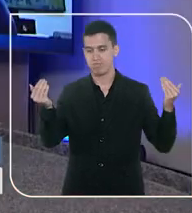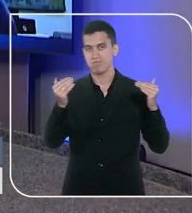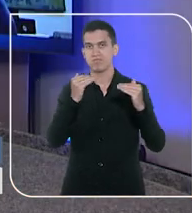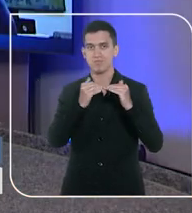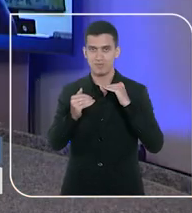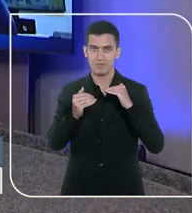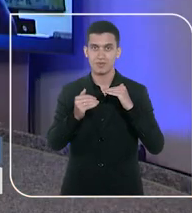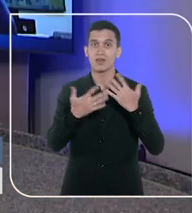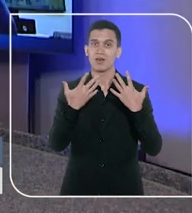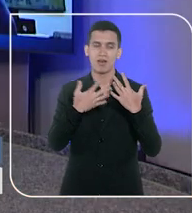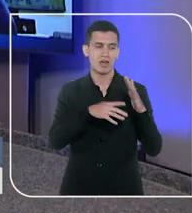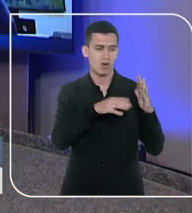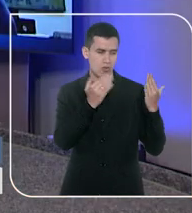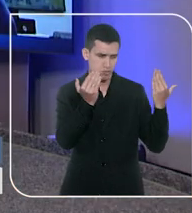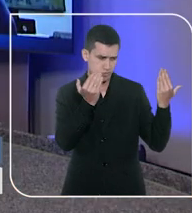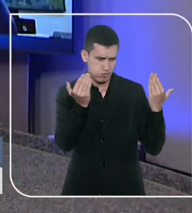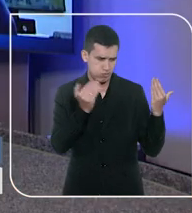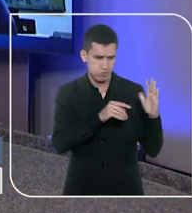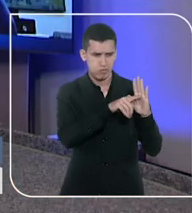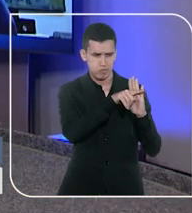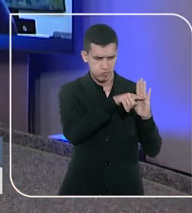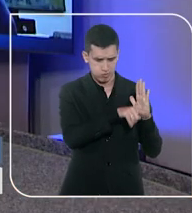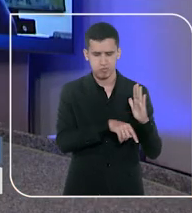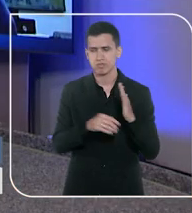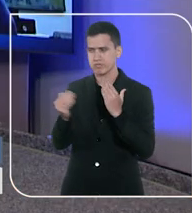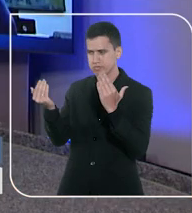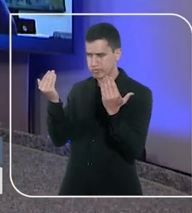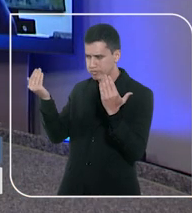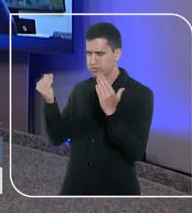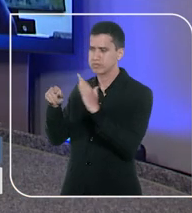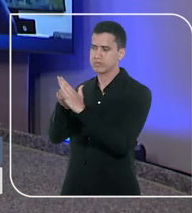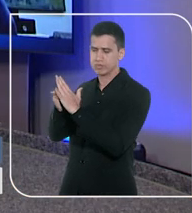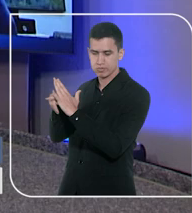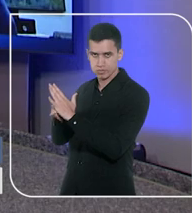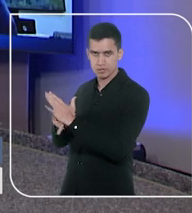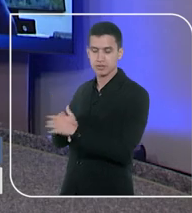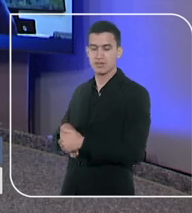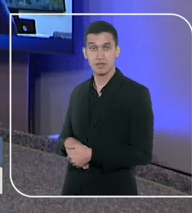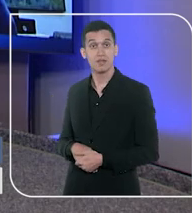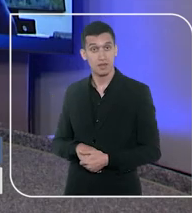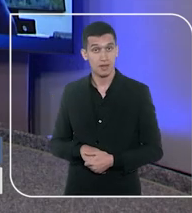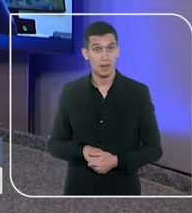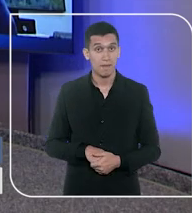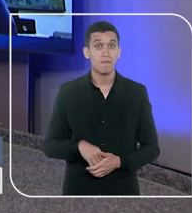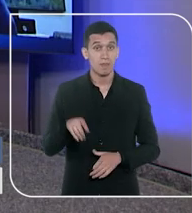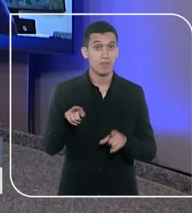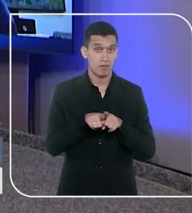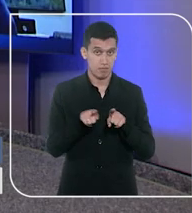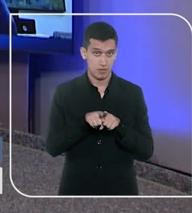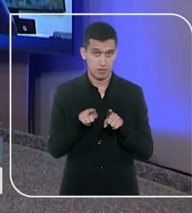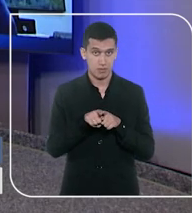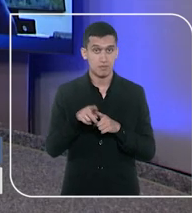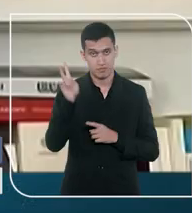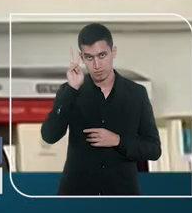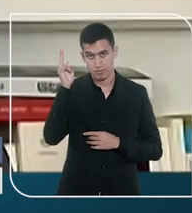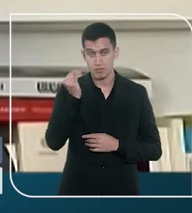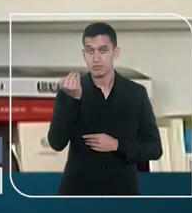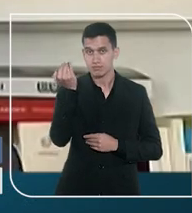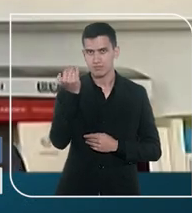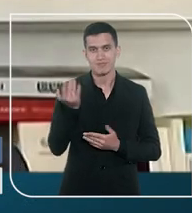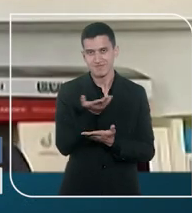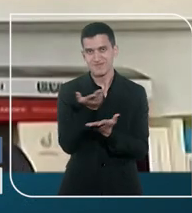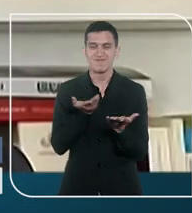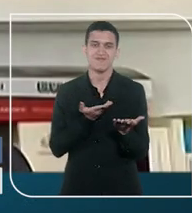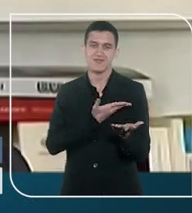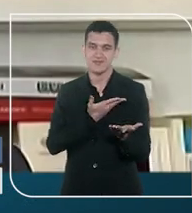cotejo analítico, né? Então, basicamente é isso, Fátima. Eu só complementaria também dizendo o seguinte para todos os amigos que estão aí nos